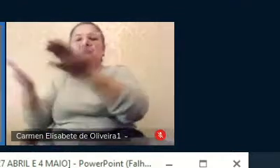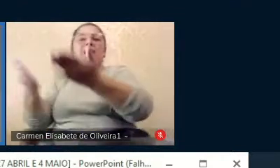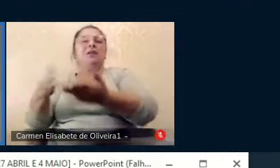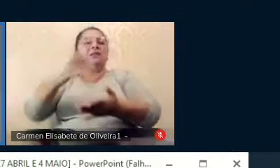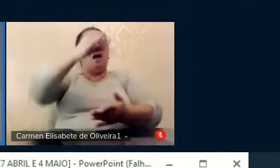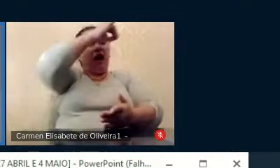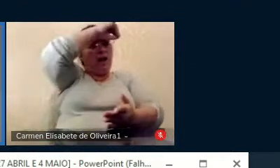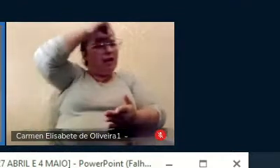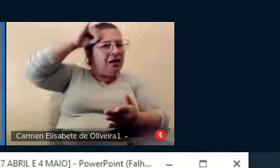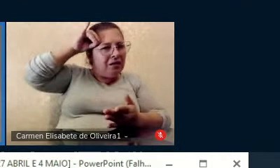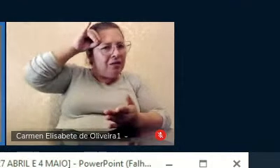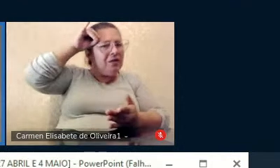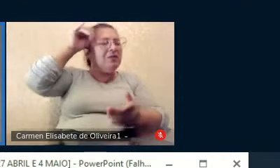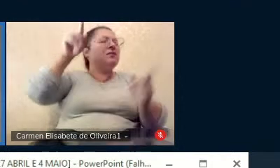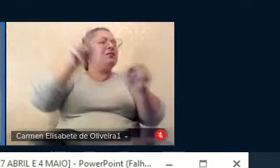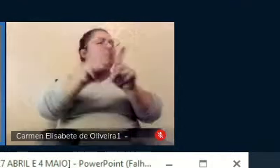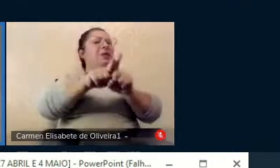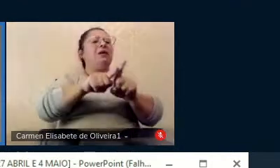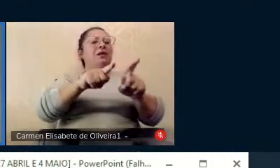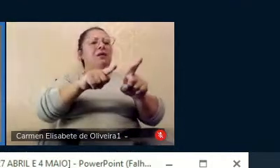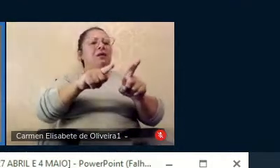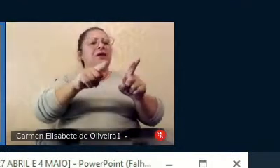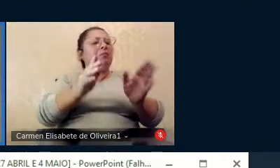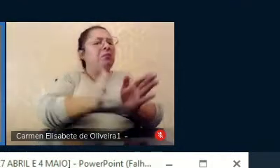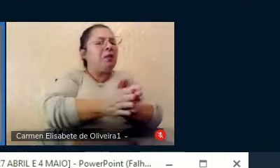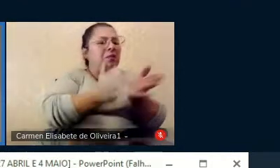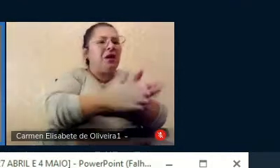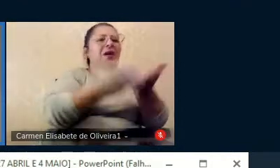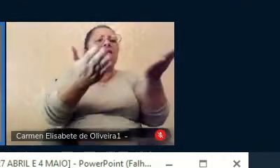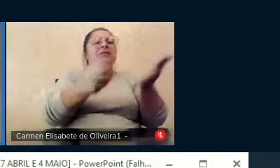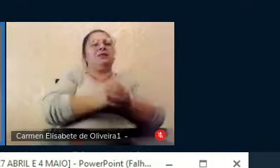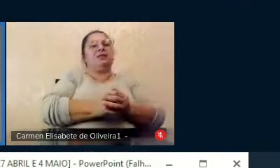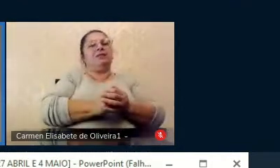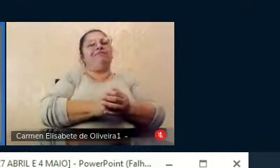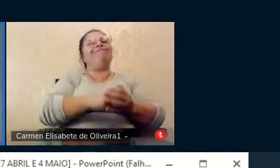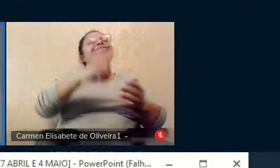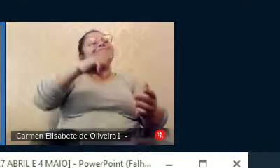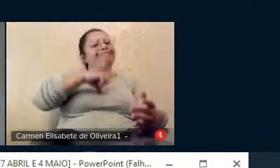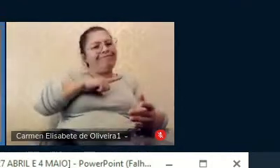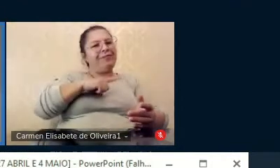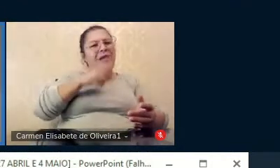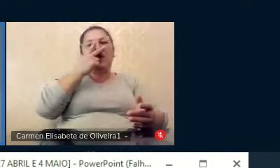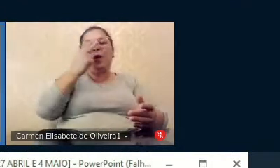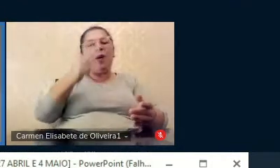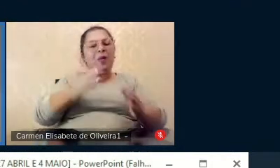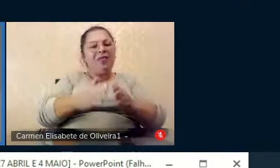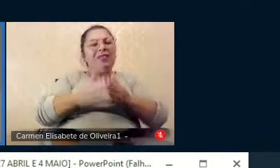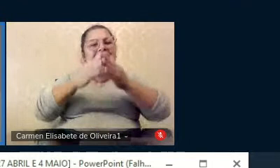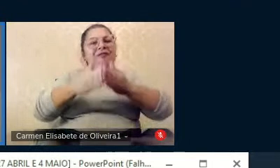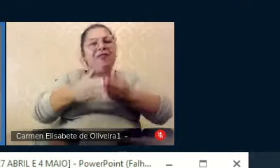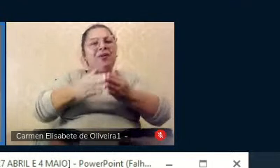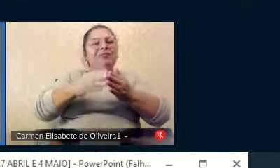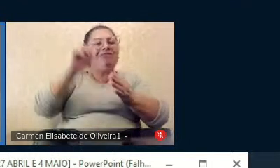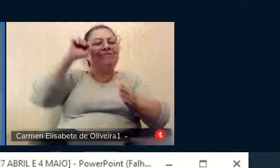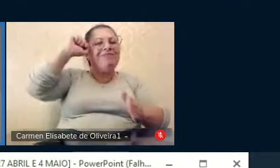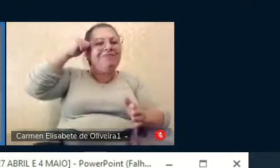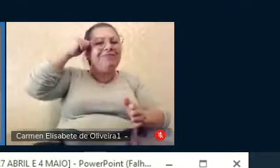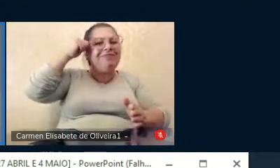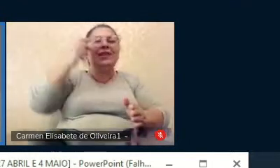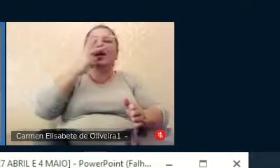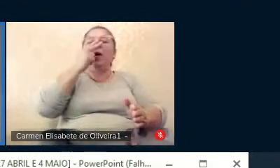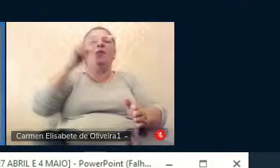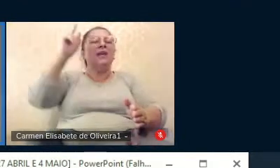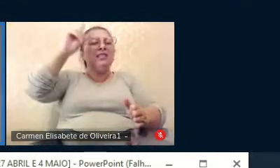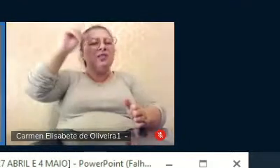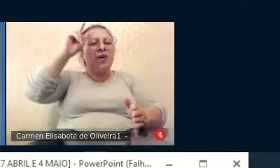opressão, nós temos o Navio Negreiro, que é bastante conhecido, né, do Castro Alves. Temos também a história da Escravizaura, que é uma